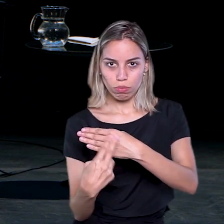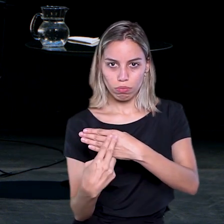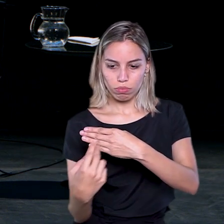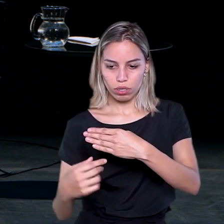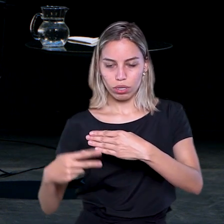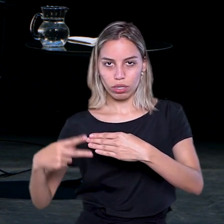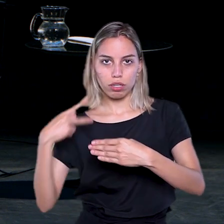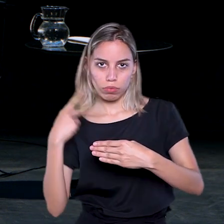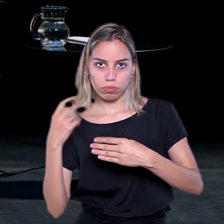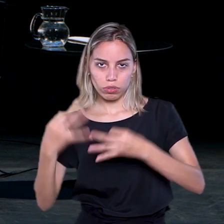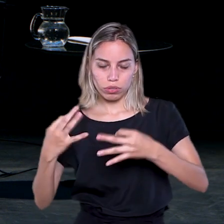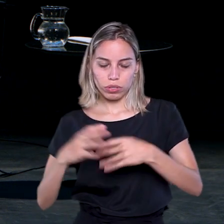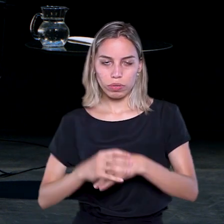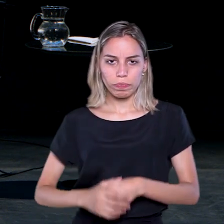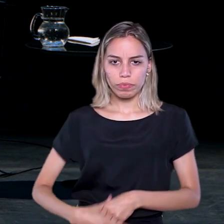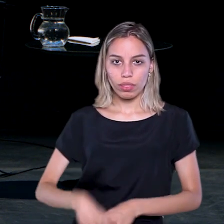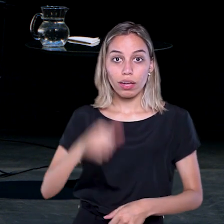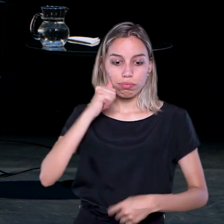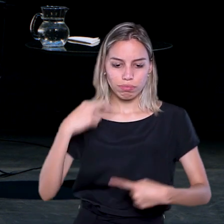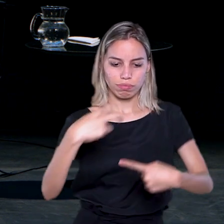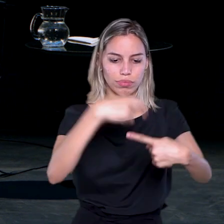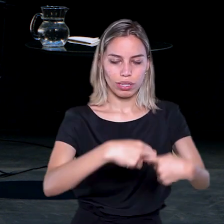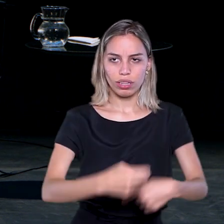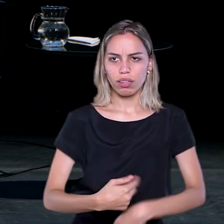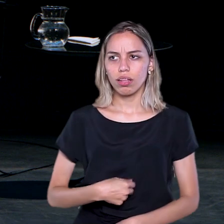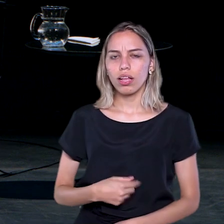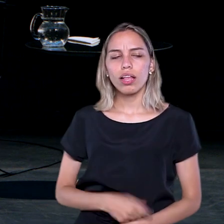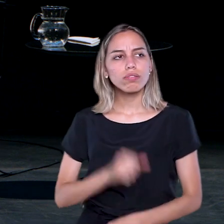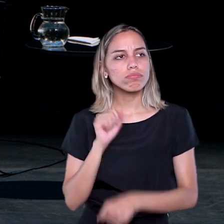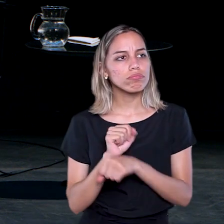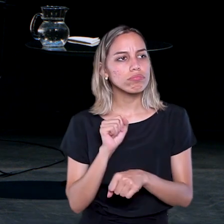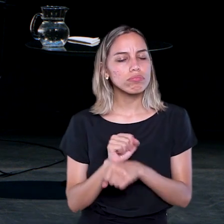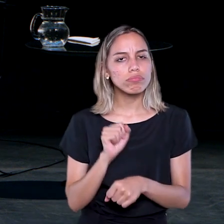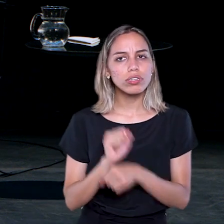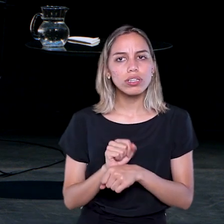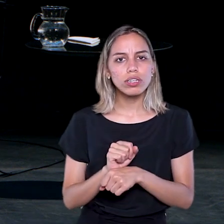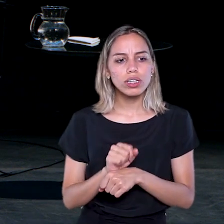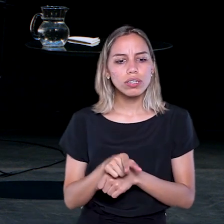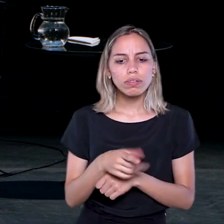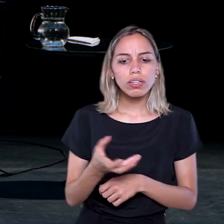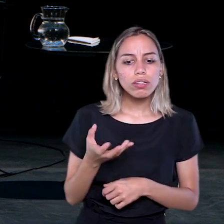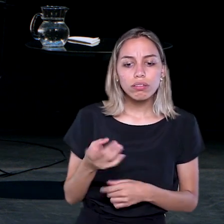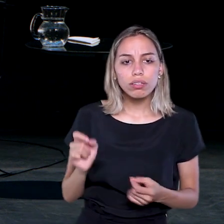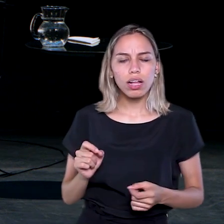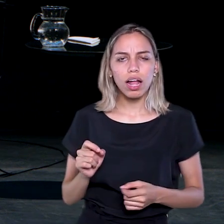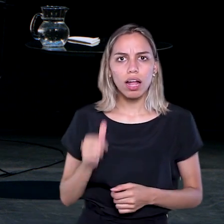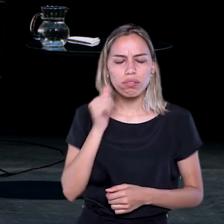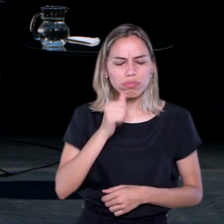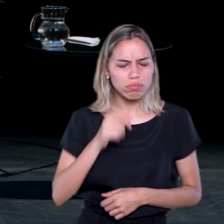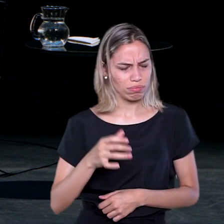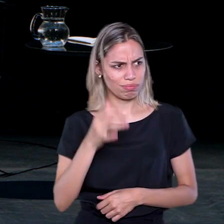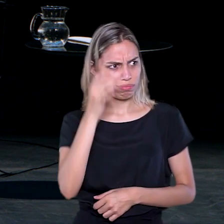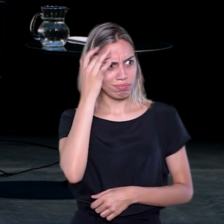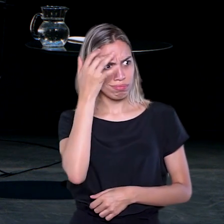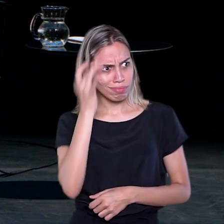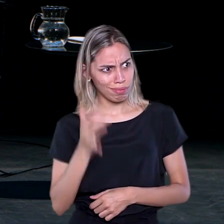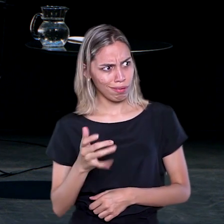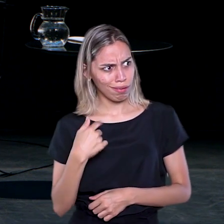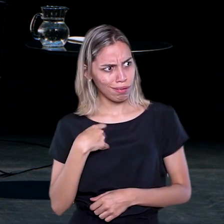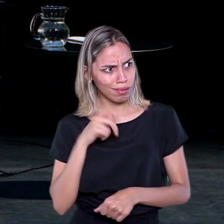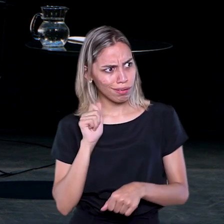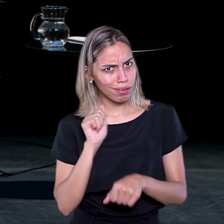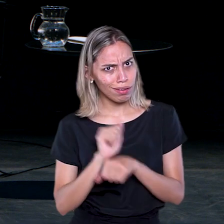comigo. Mas eu estava esperando outra coisa. O espanto, o estranhamento foi tanto que ela ainda disse isso. Estava